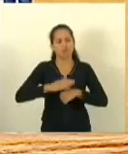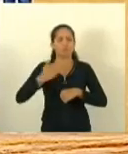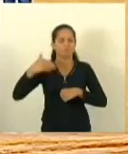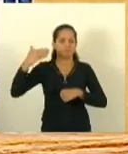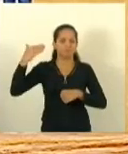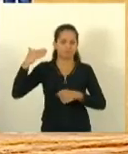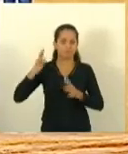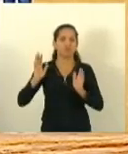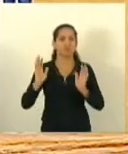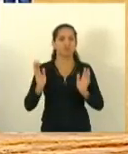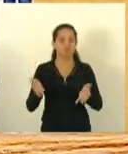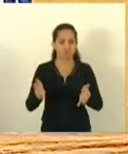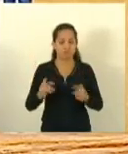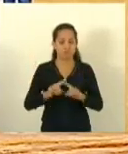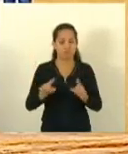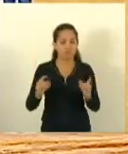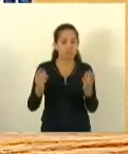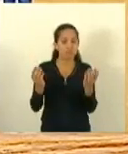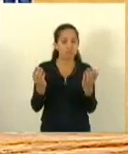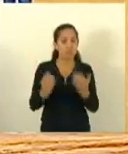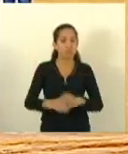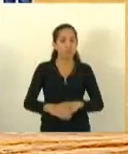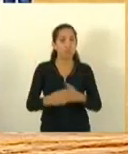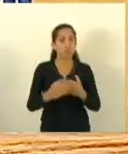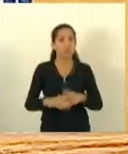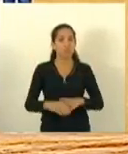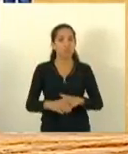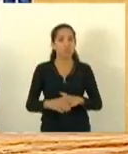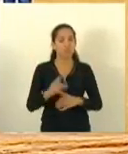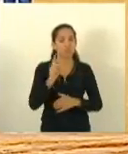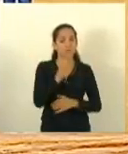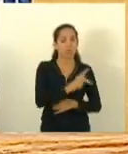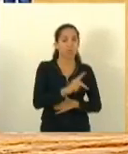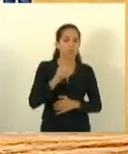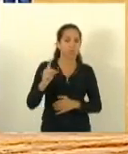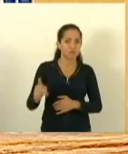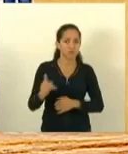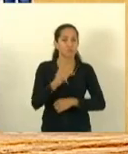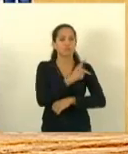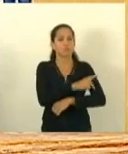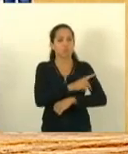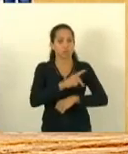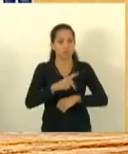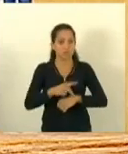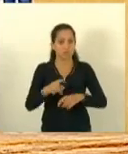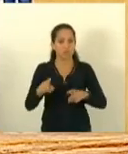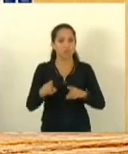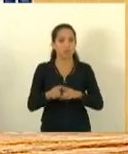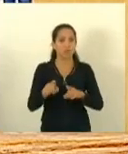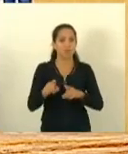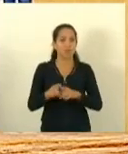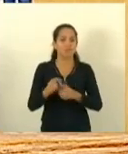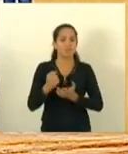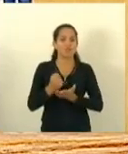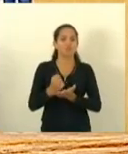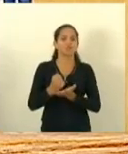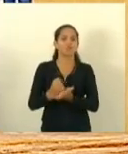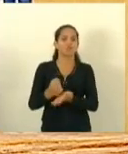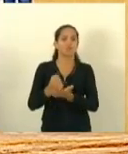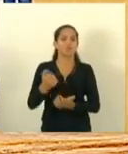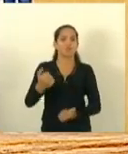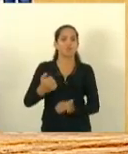E o concurso foi para professores, pedagogos E agente de suporte